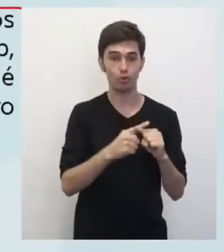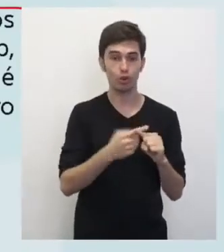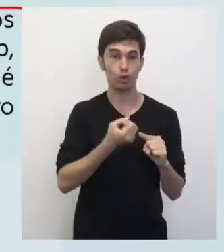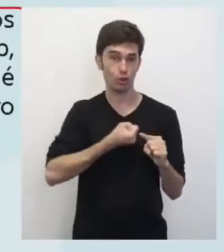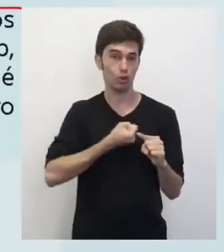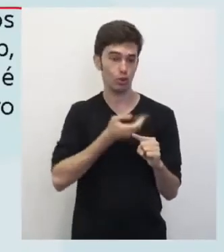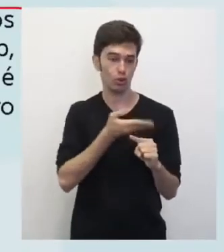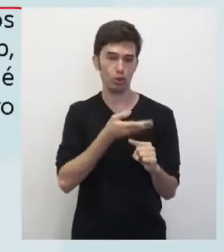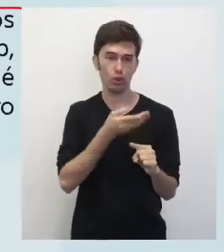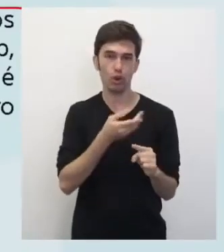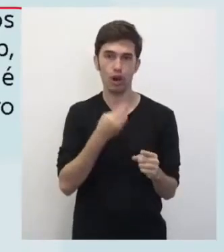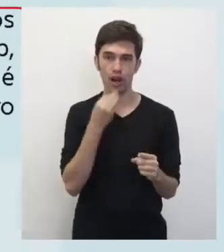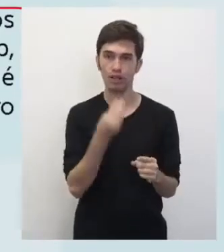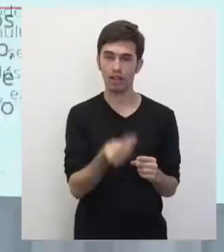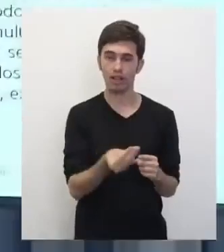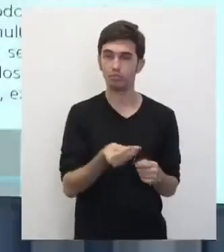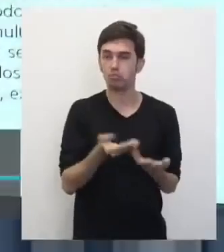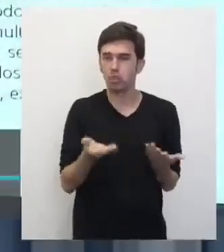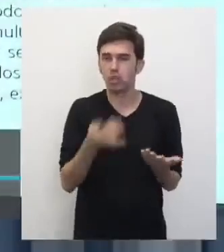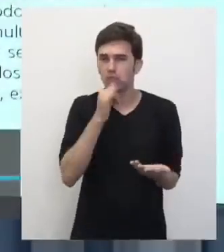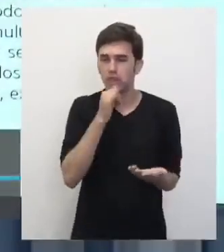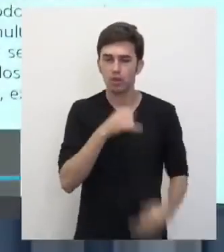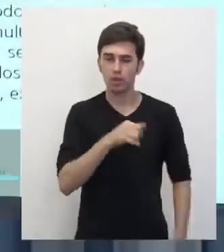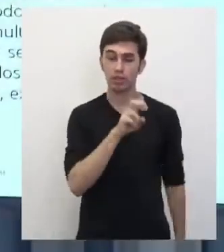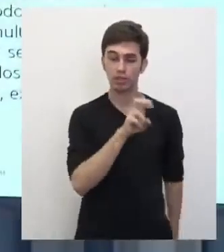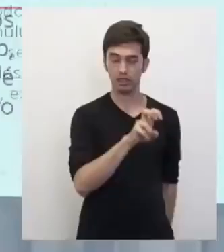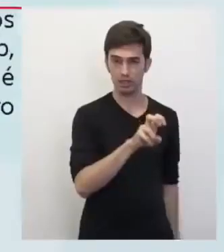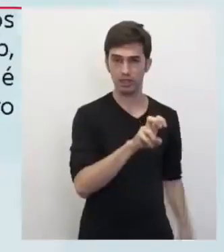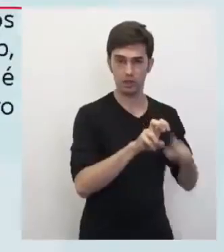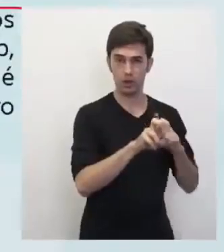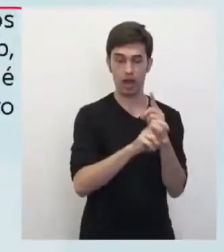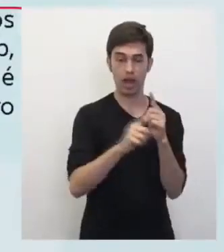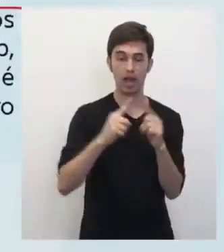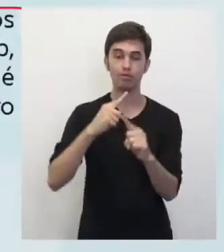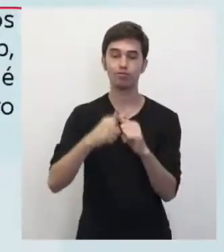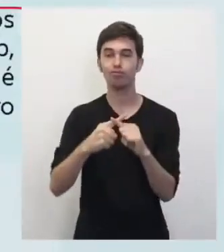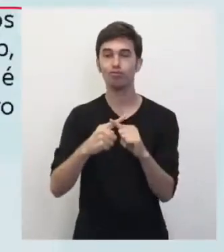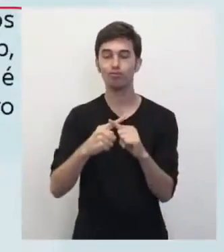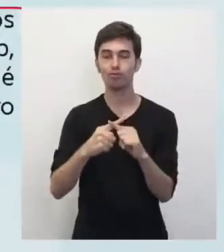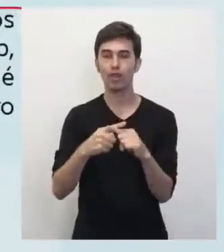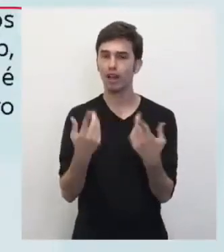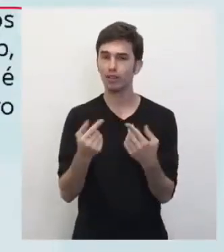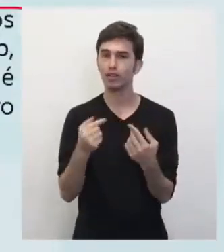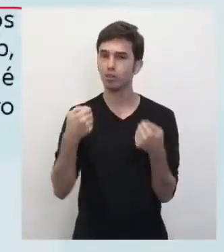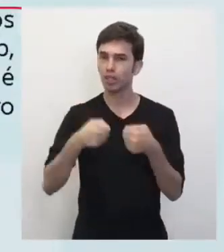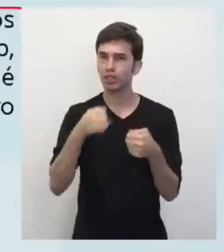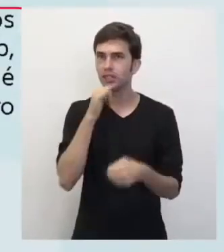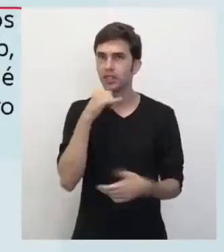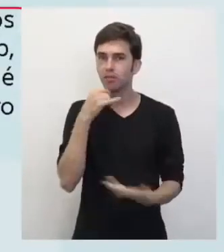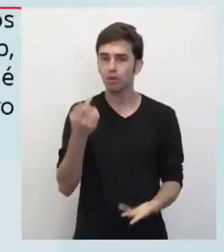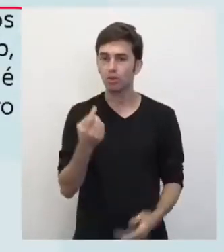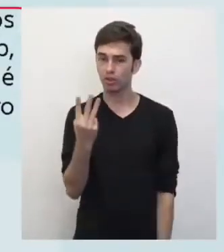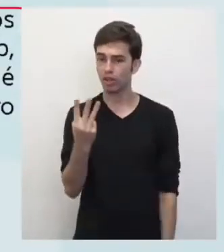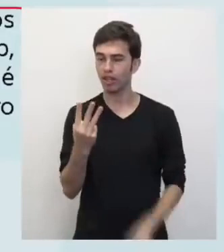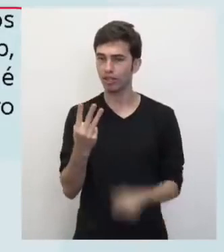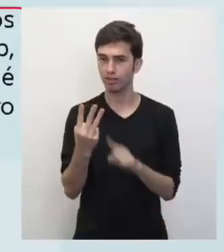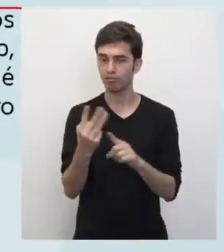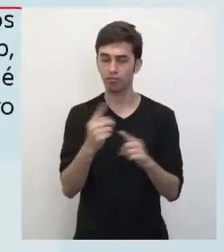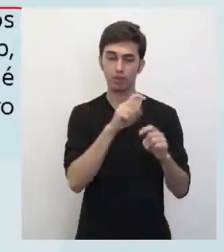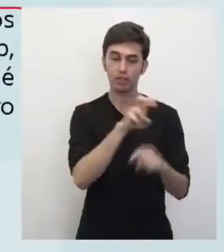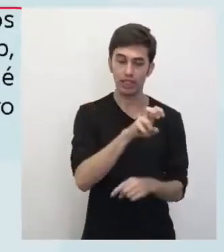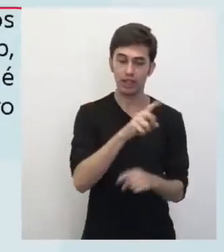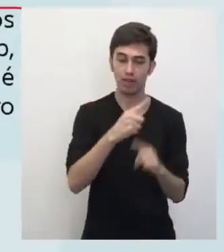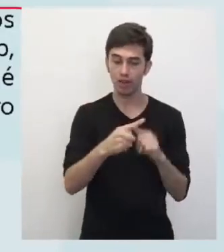por exemplo, eu quero um múltiplo de 5. Então, o múltiplo de 5 é só multiplicar. Vamos começar pelo 3, por exemplo. Então,